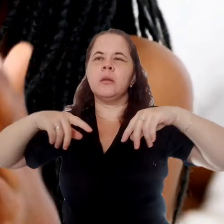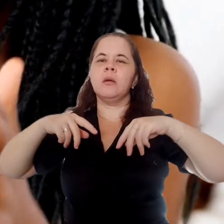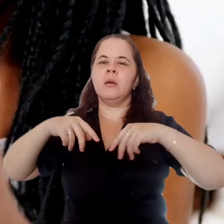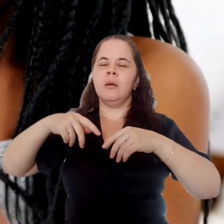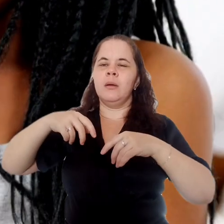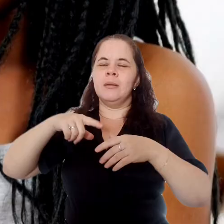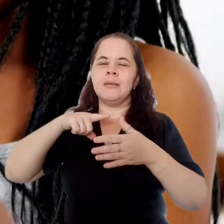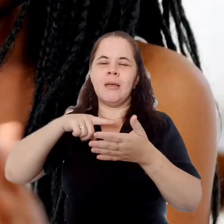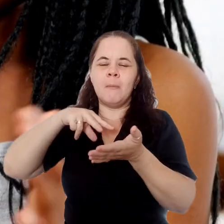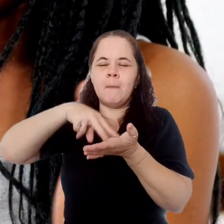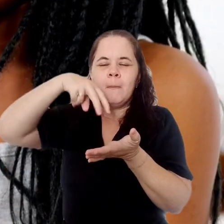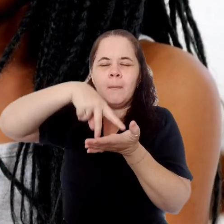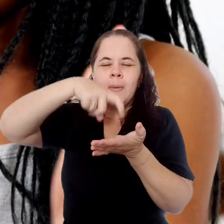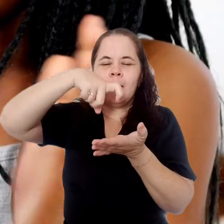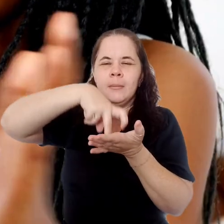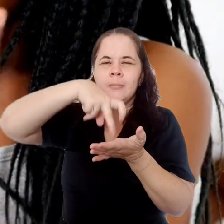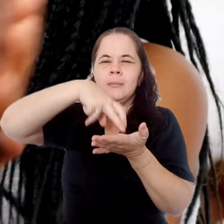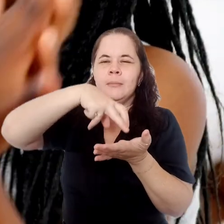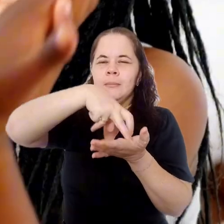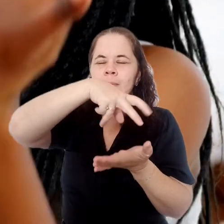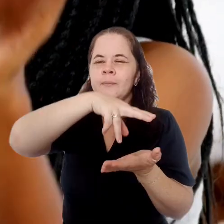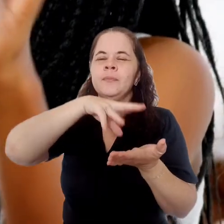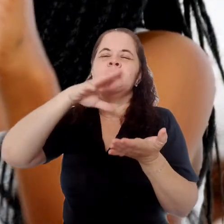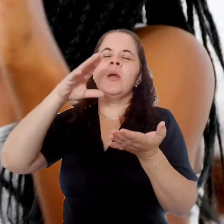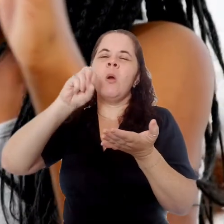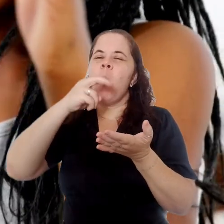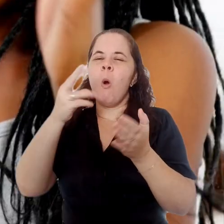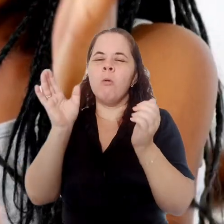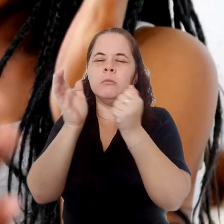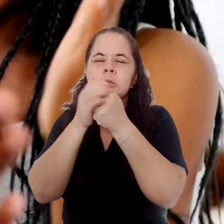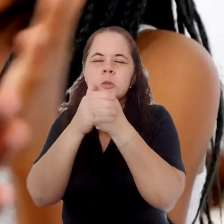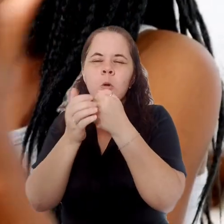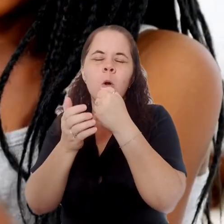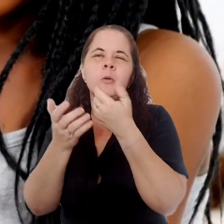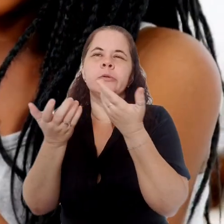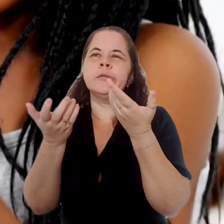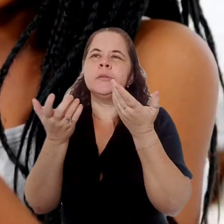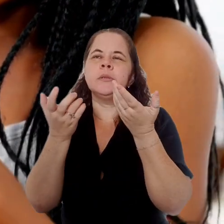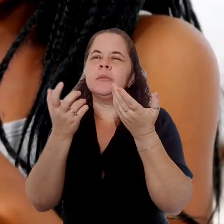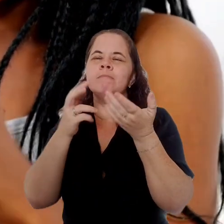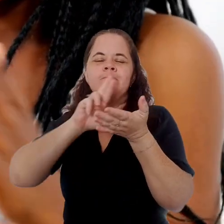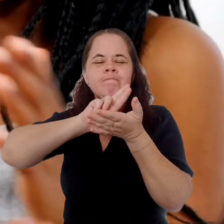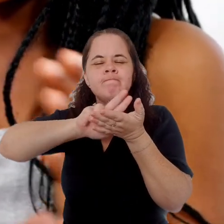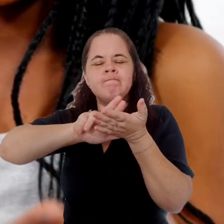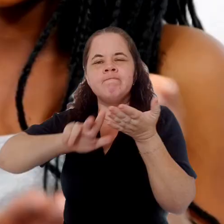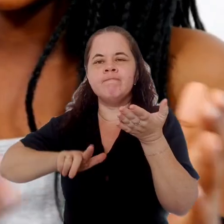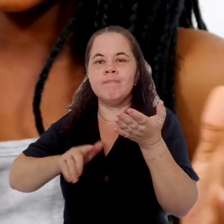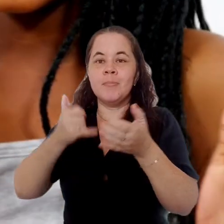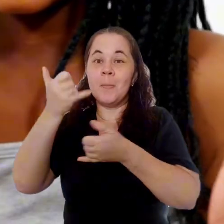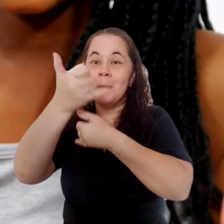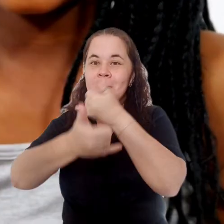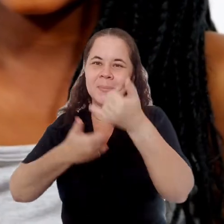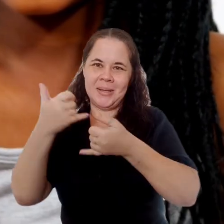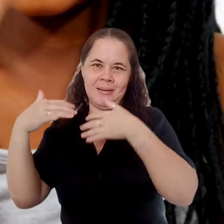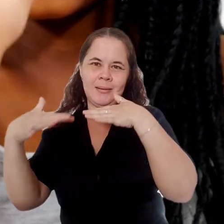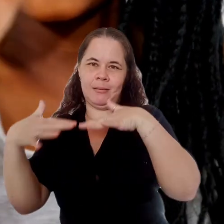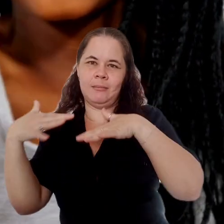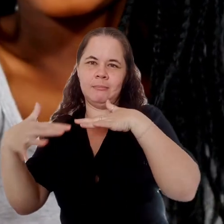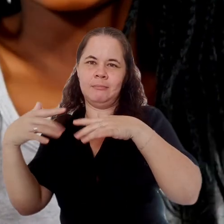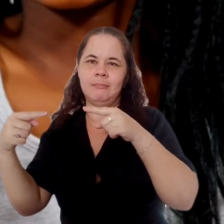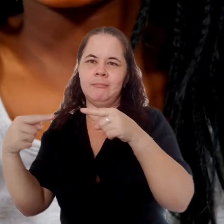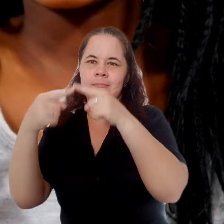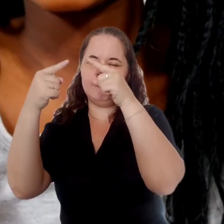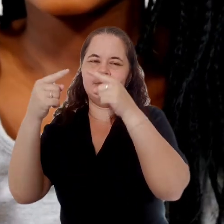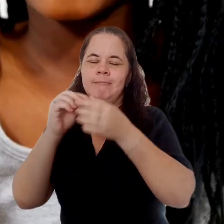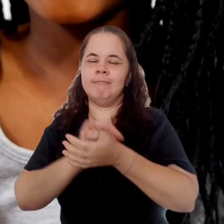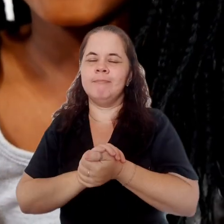amarelinha, ou pique-esconde, ou em outras regiões esconde-esconde. A gente tem essas brincadeiras